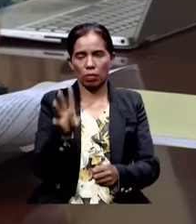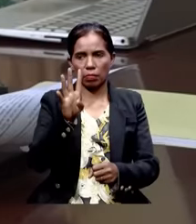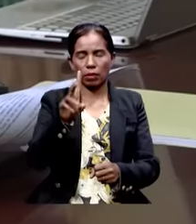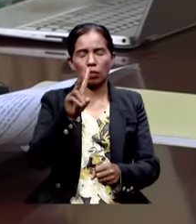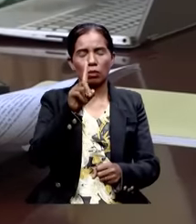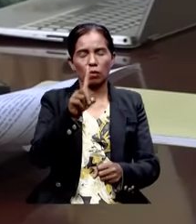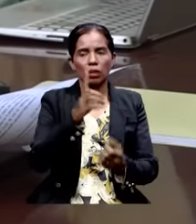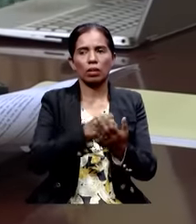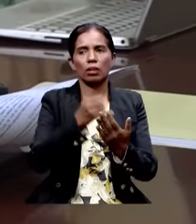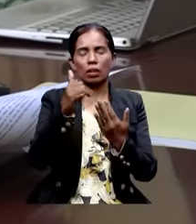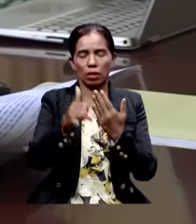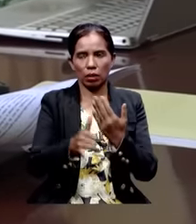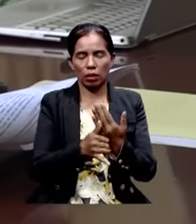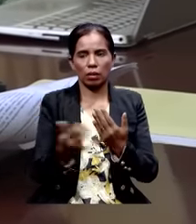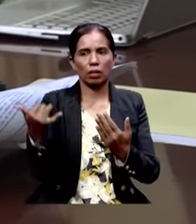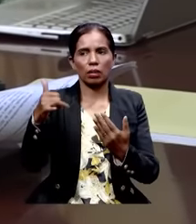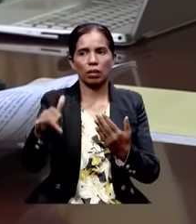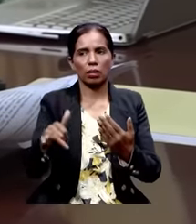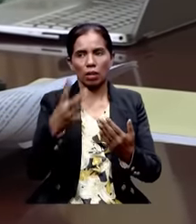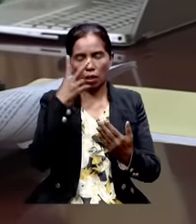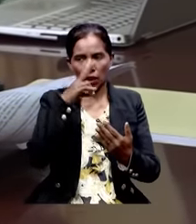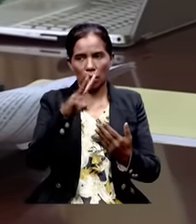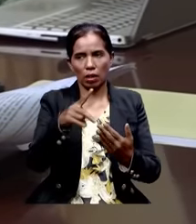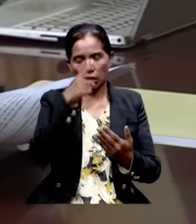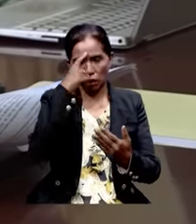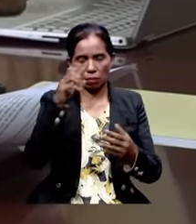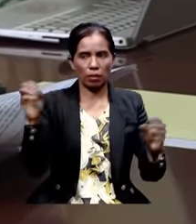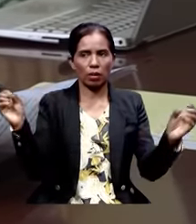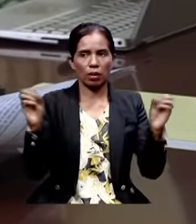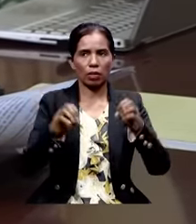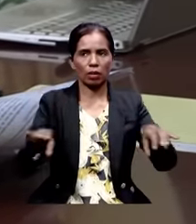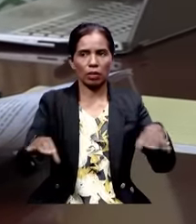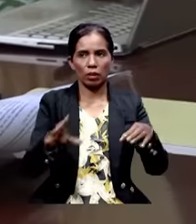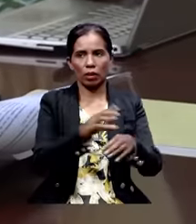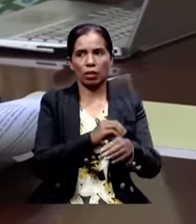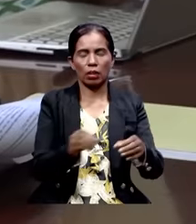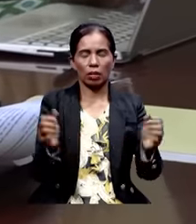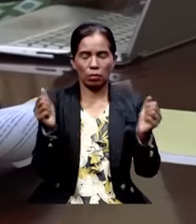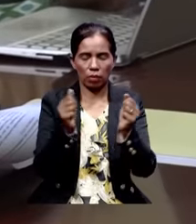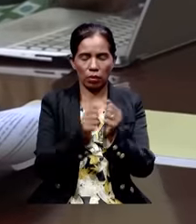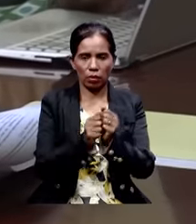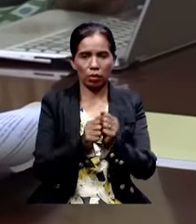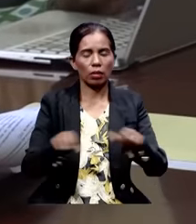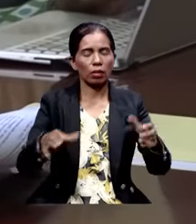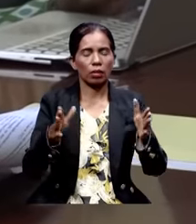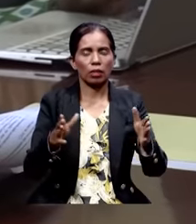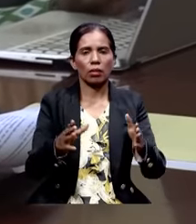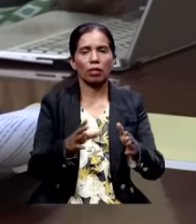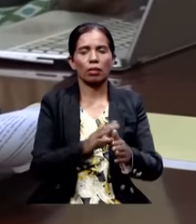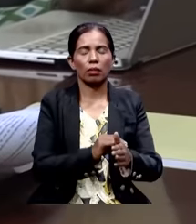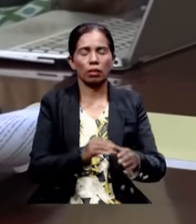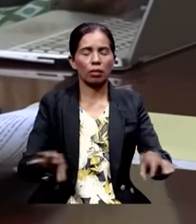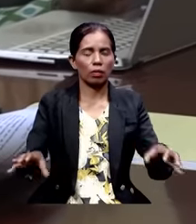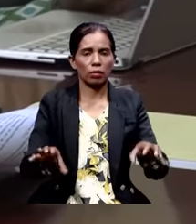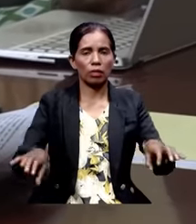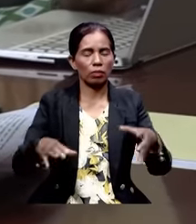baoi será la berita minha a versão de empenho tama la ia contrato dane que vincula entre contratado os universitários ho Ministério da